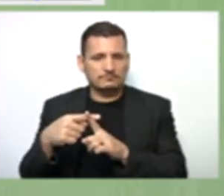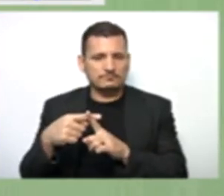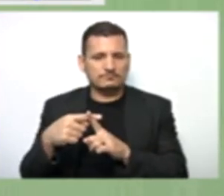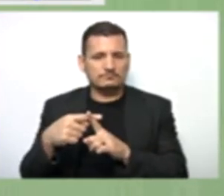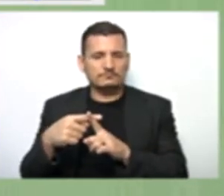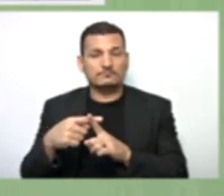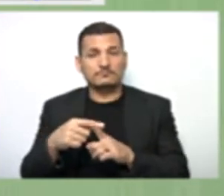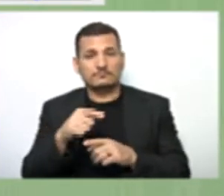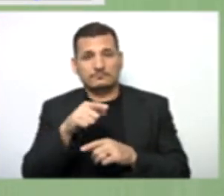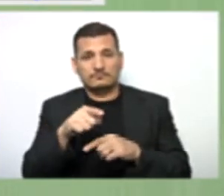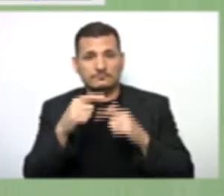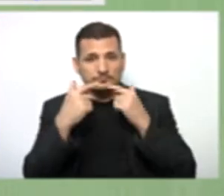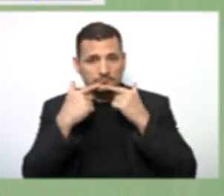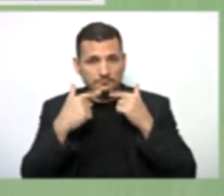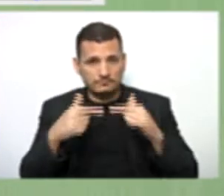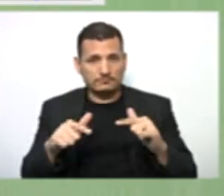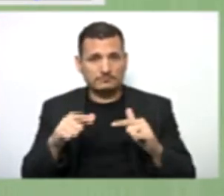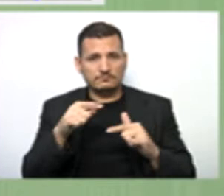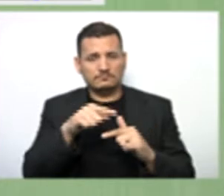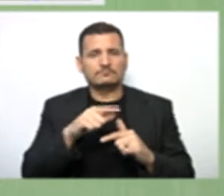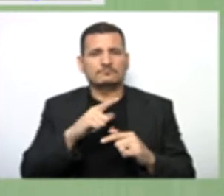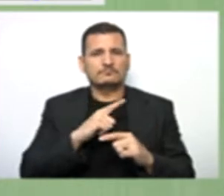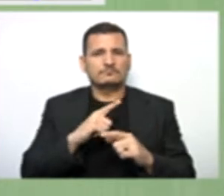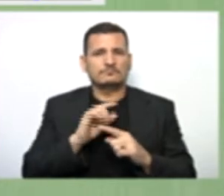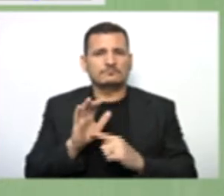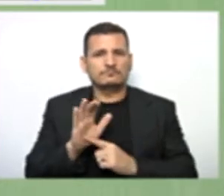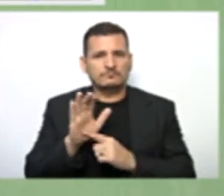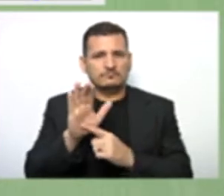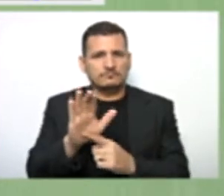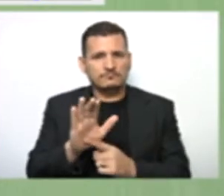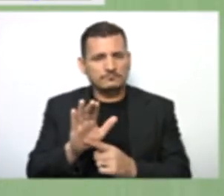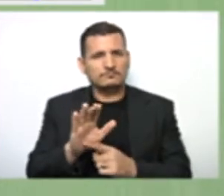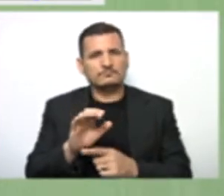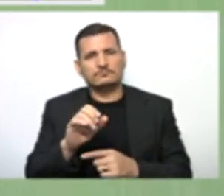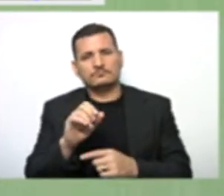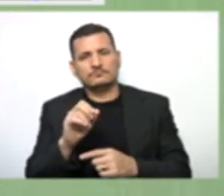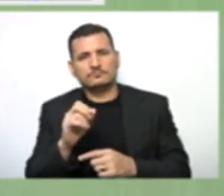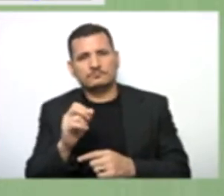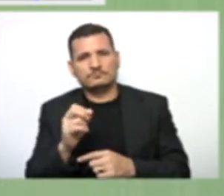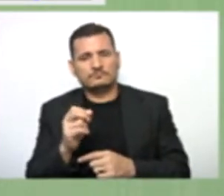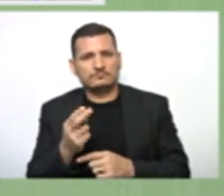Essa linguagem, ela vai demonstrar, ou ela vai colocar aí